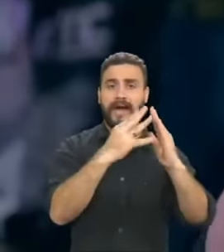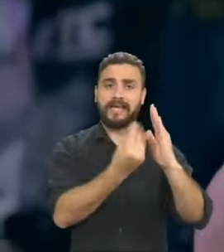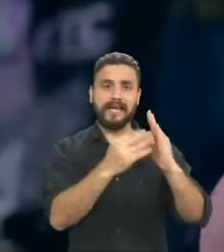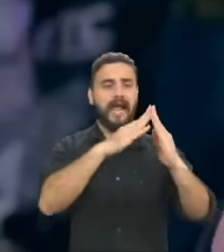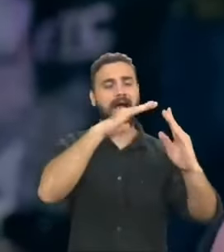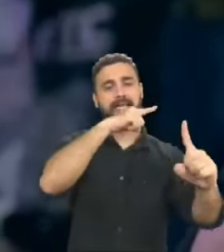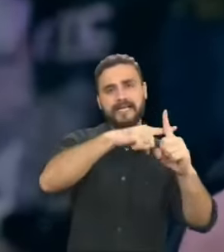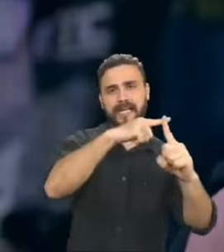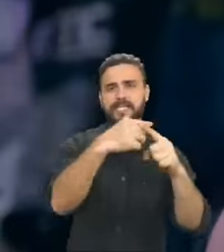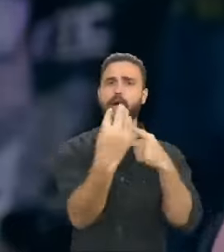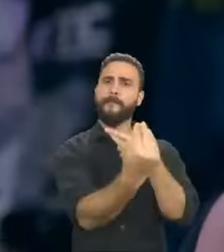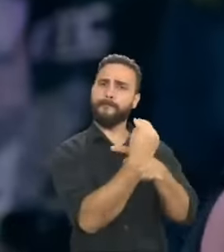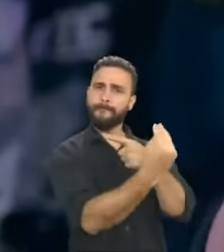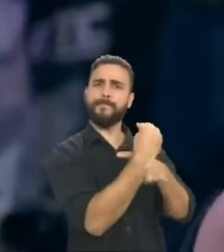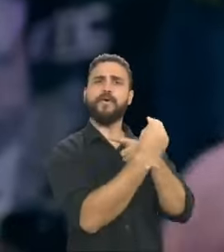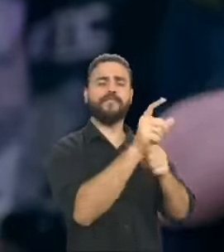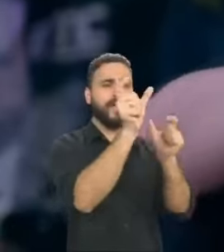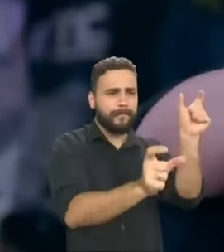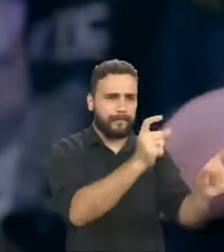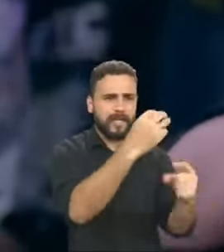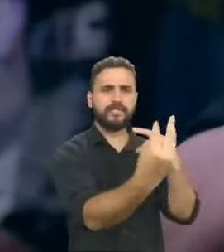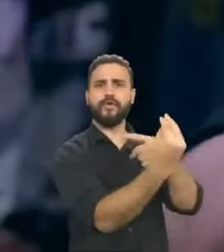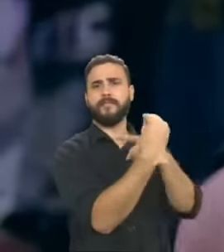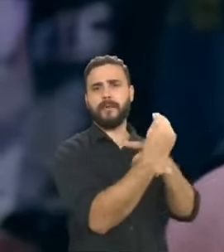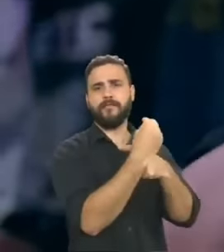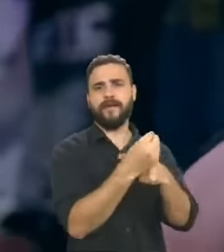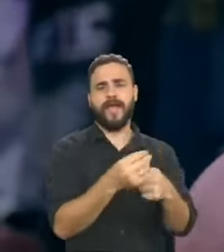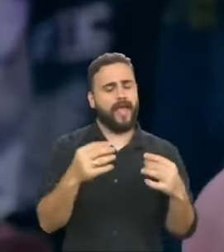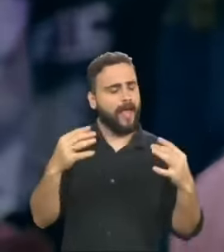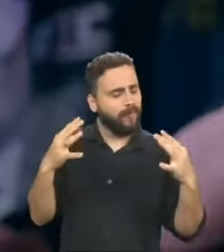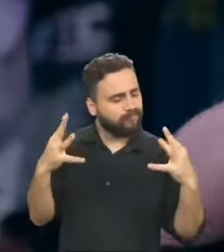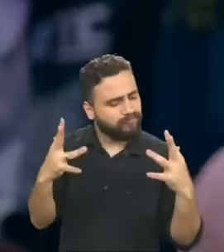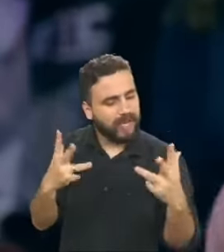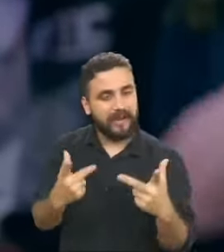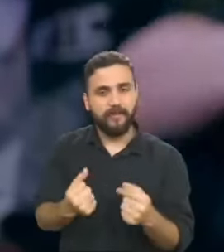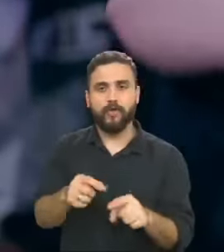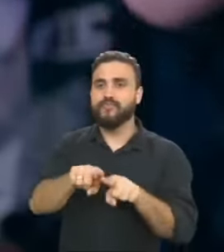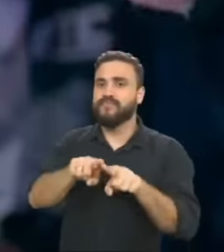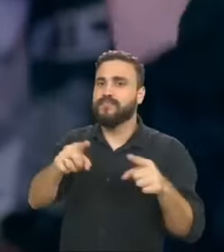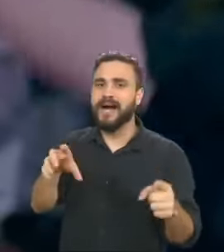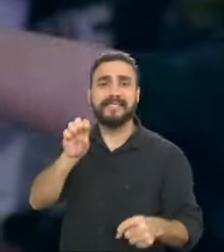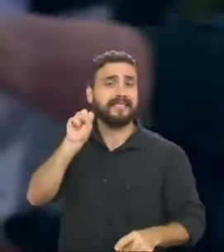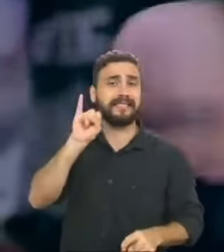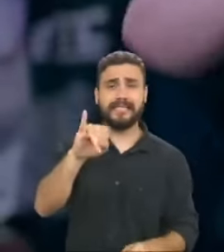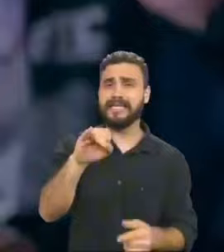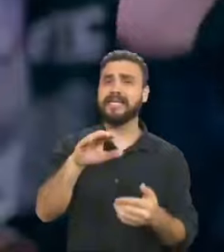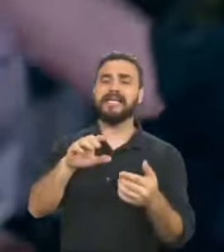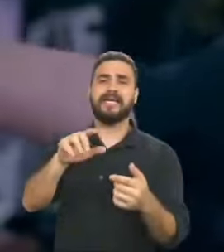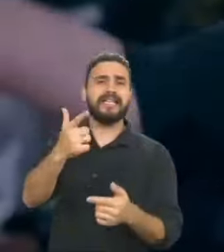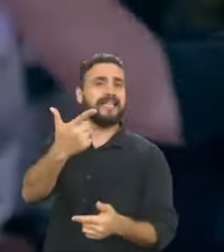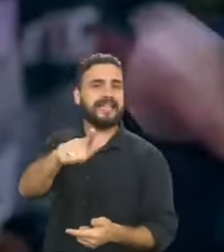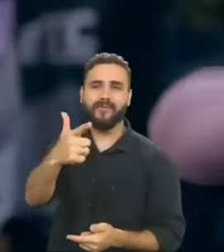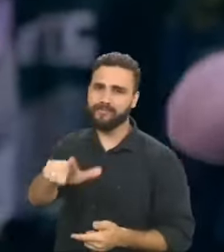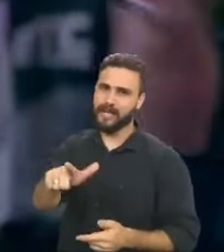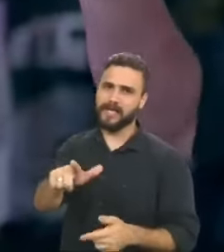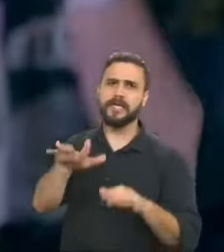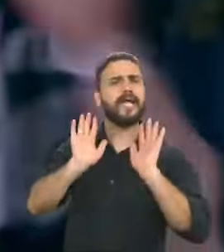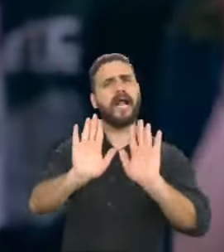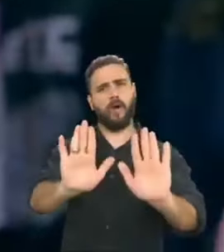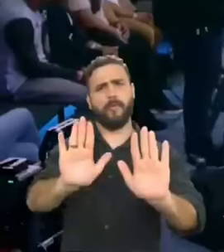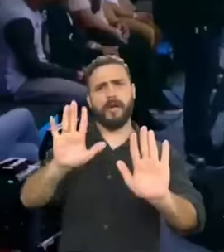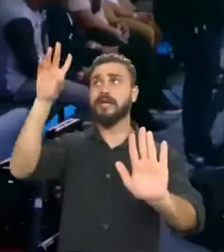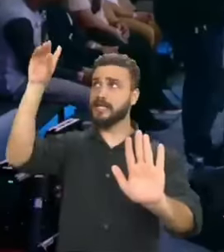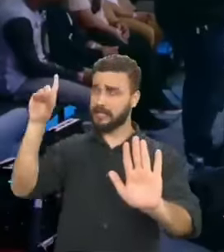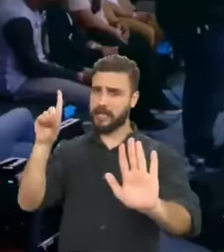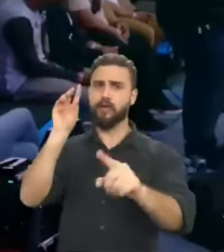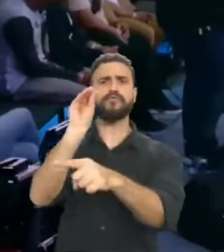eu creio que Deus está levando a igreja a se automanter com empreendimentos, a entrar em todas as áreas, empresário, médico, tudo